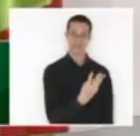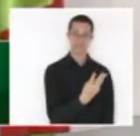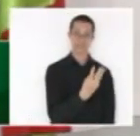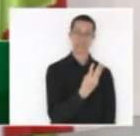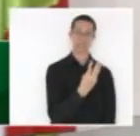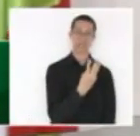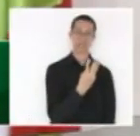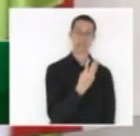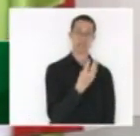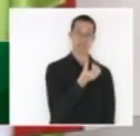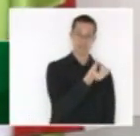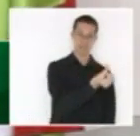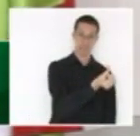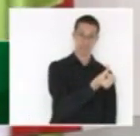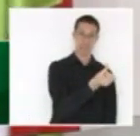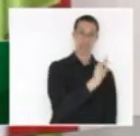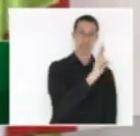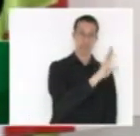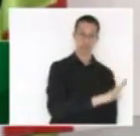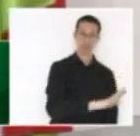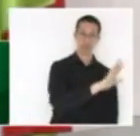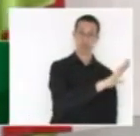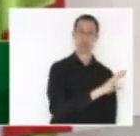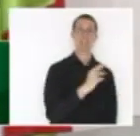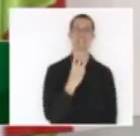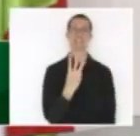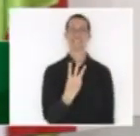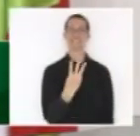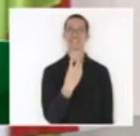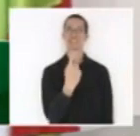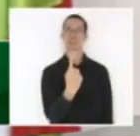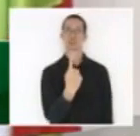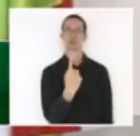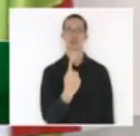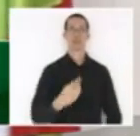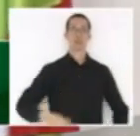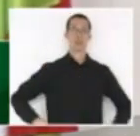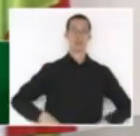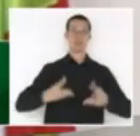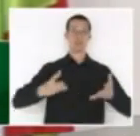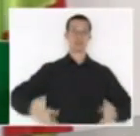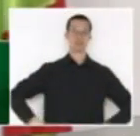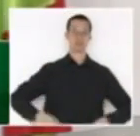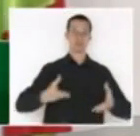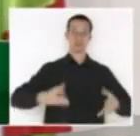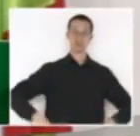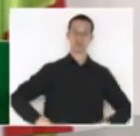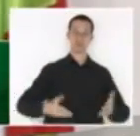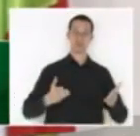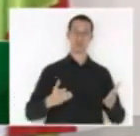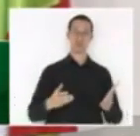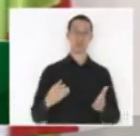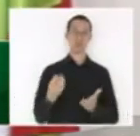regionais tiveram despesa maior que o investimento.